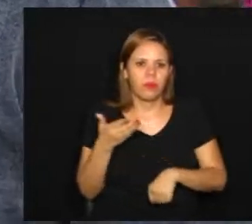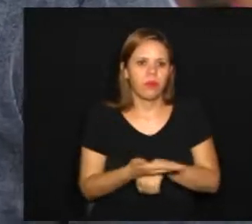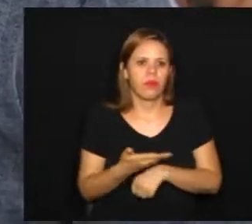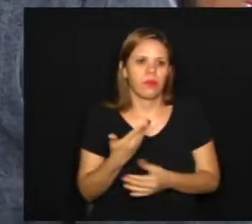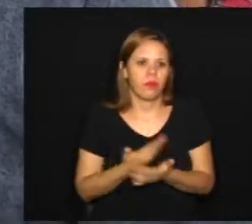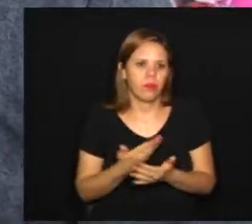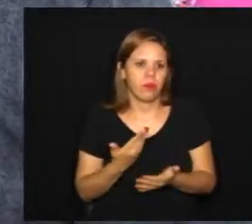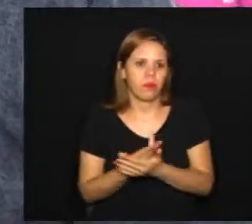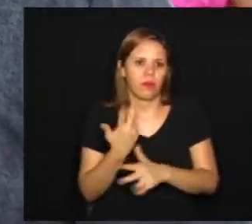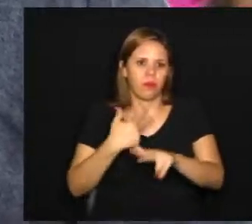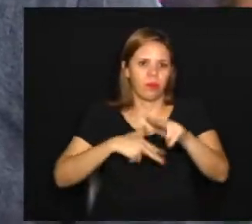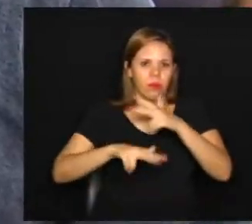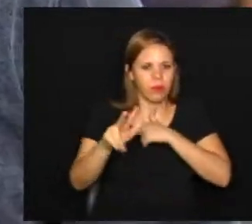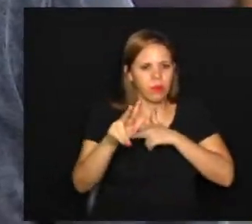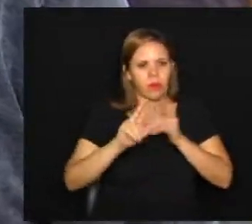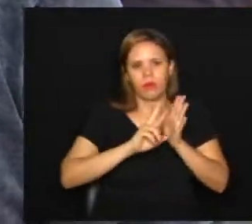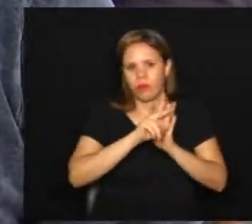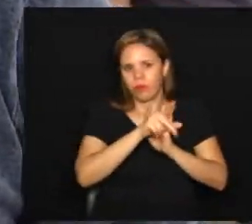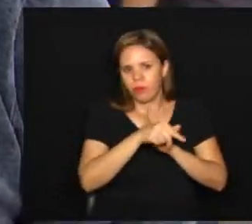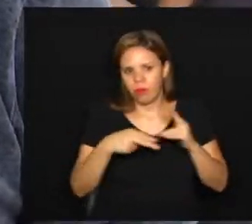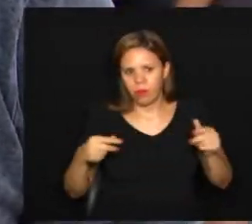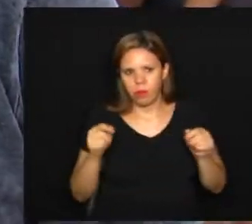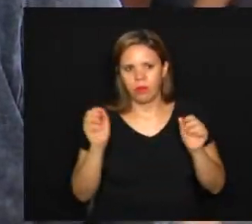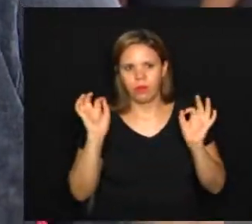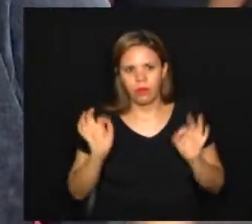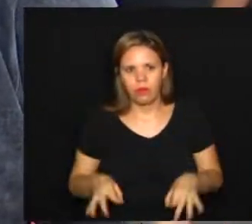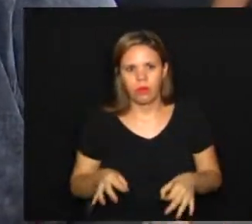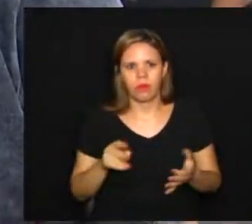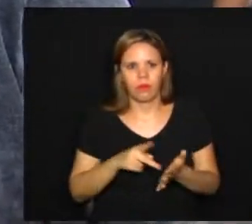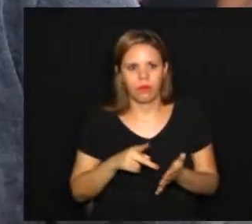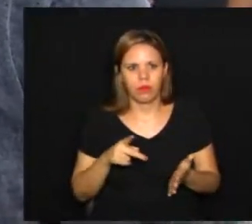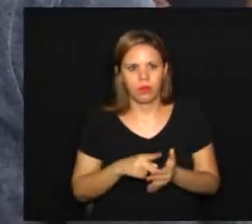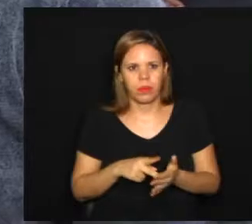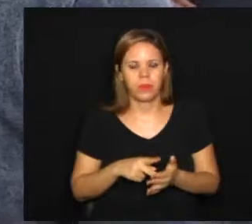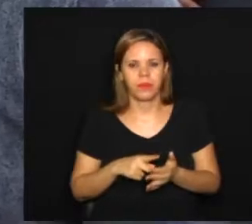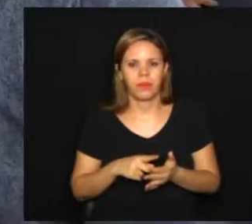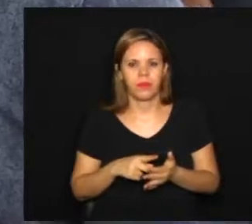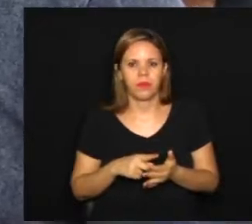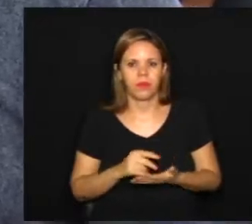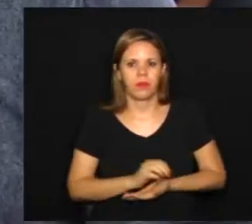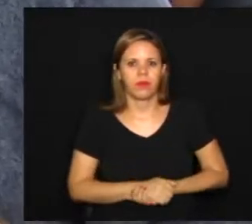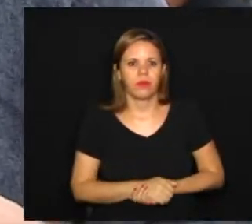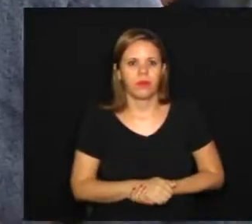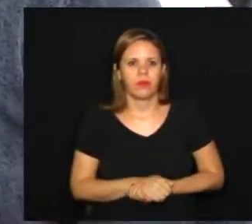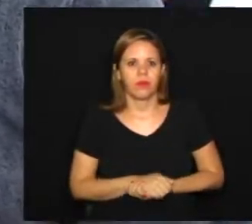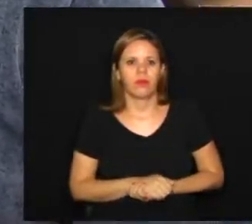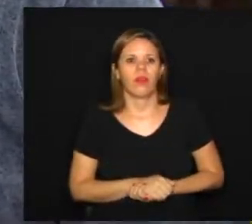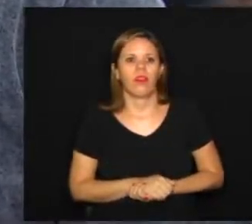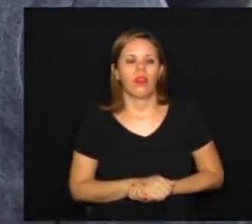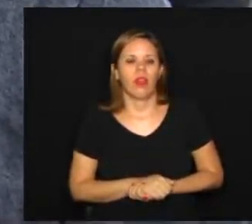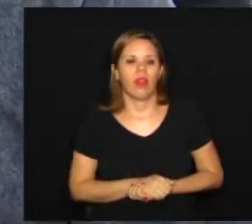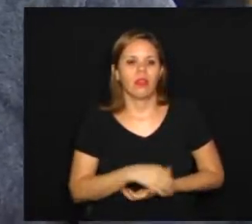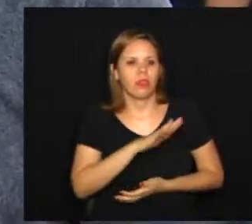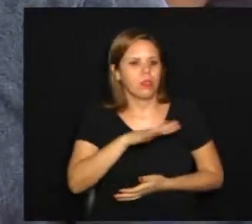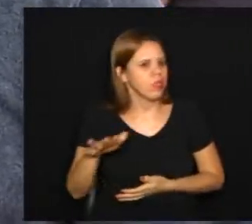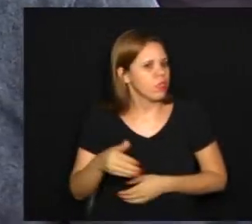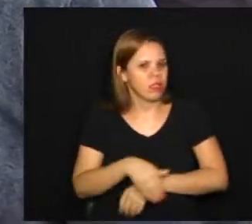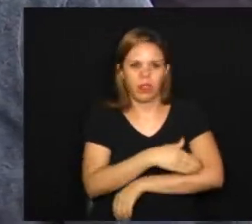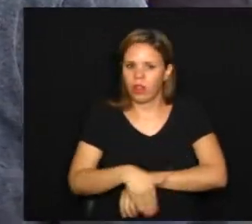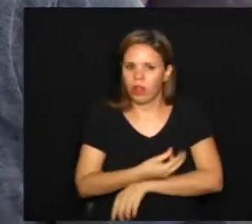aula de taekwondo, de jiu-jitsu, com certeza, tirando elas, né, das ruas,